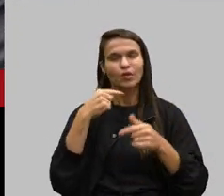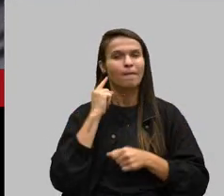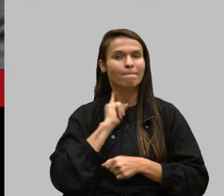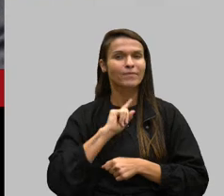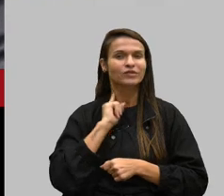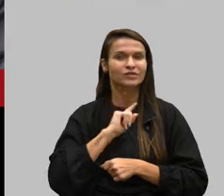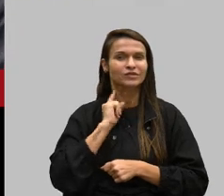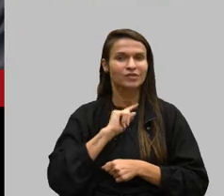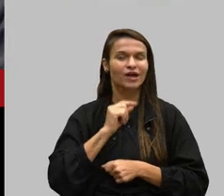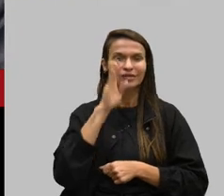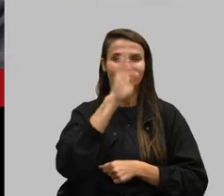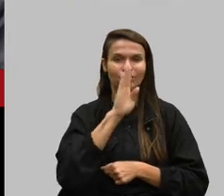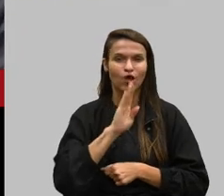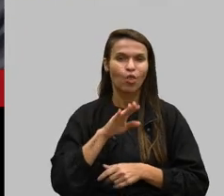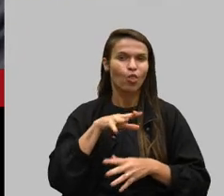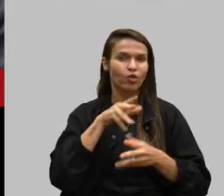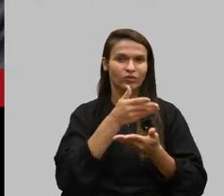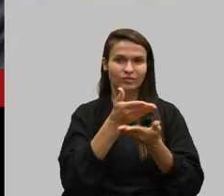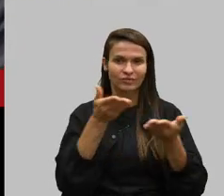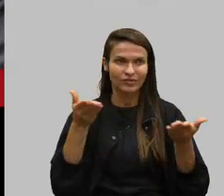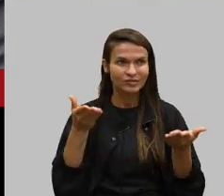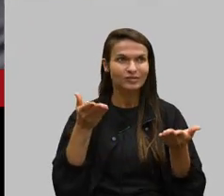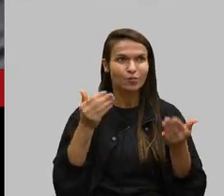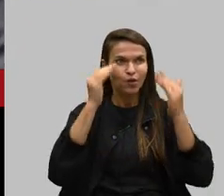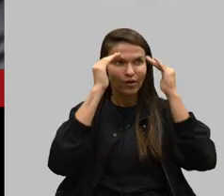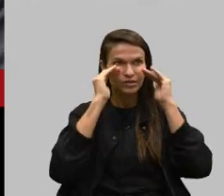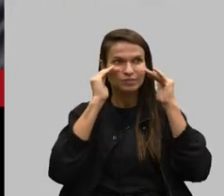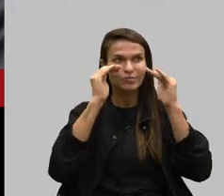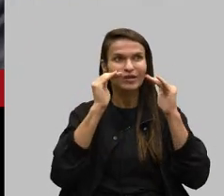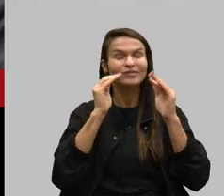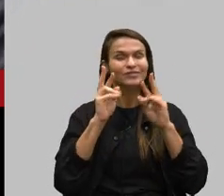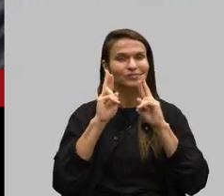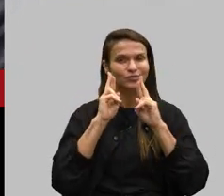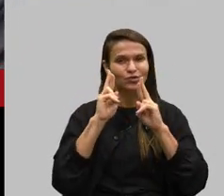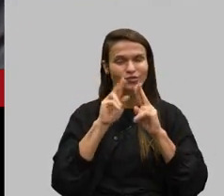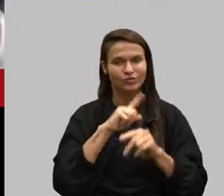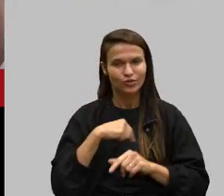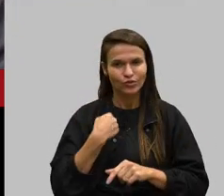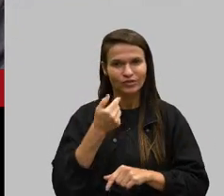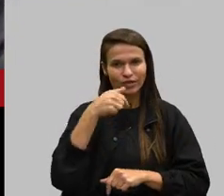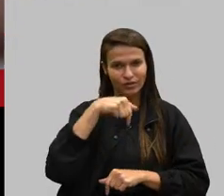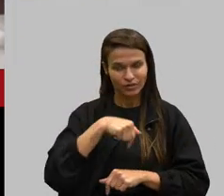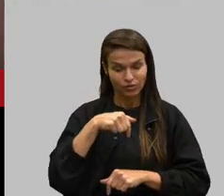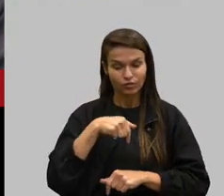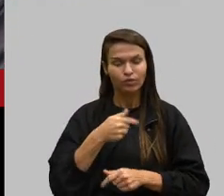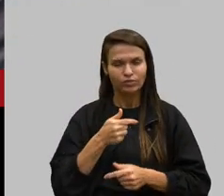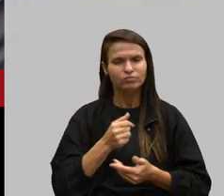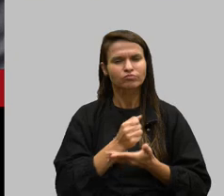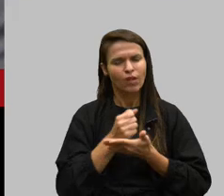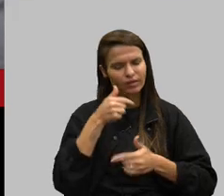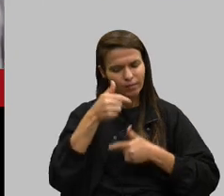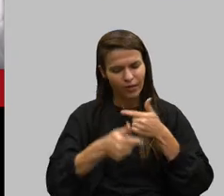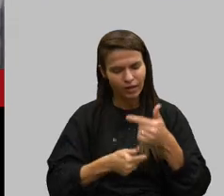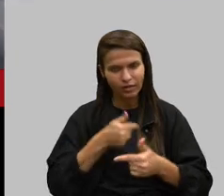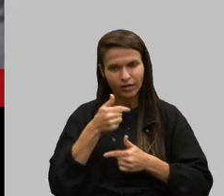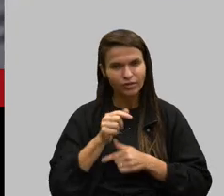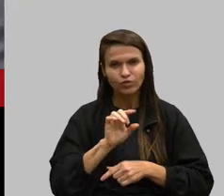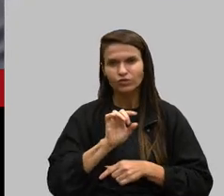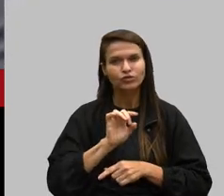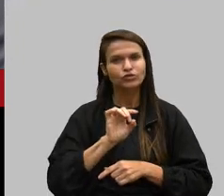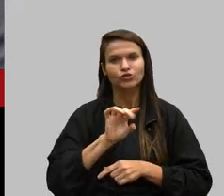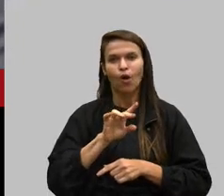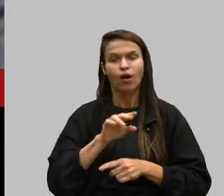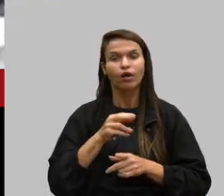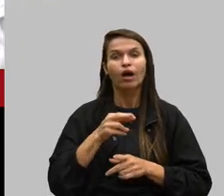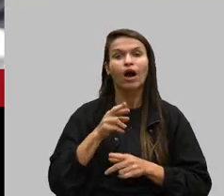aí então a todos vocês aí minha consideração meu respeito Conte conosco aqui vamos estar aqui na base trabalhando não trabalhando para romb